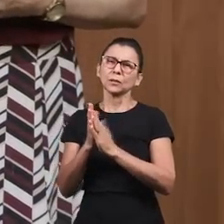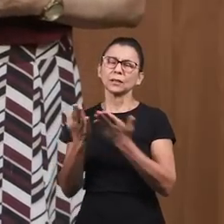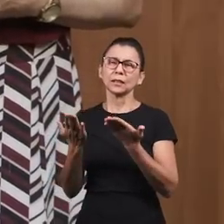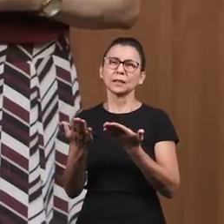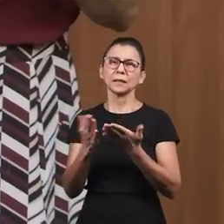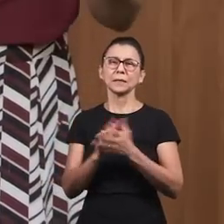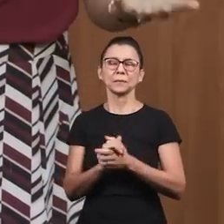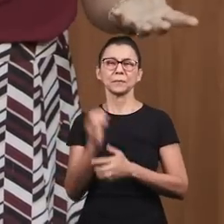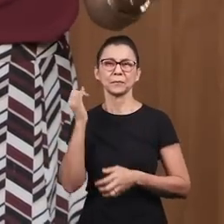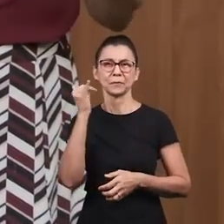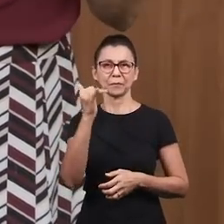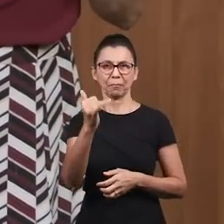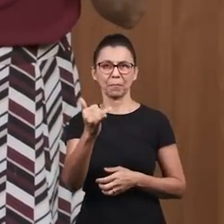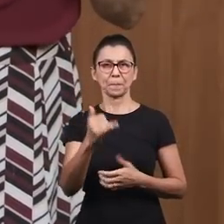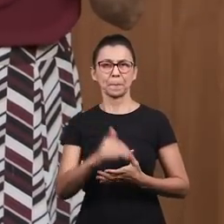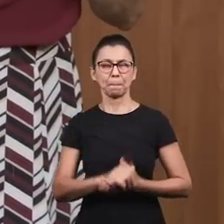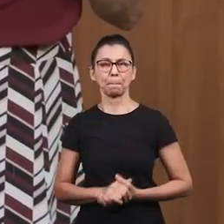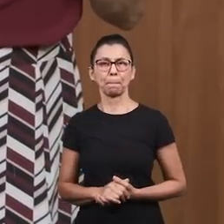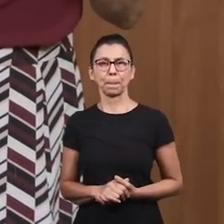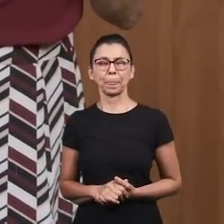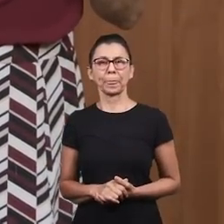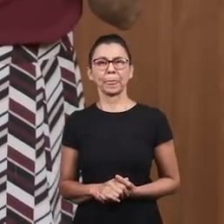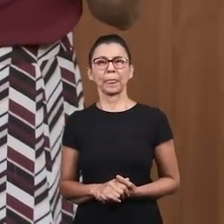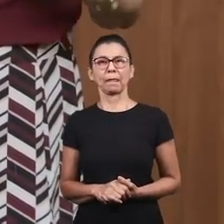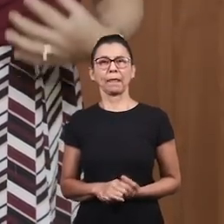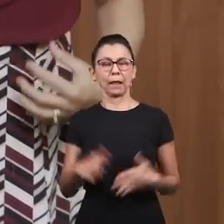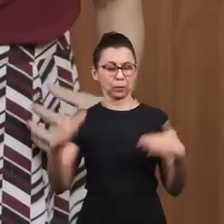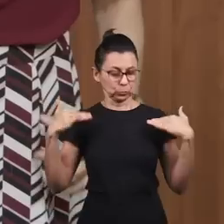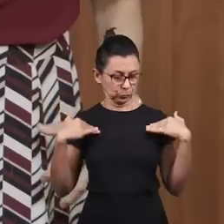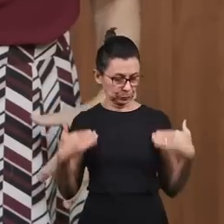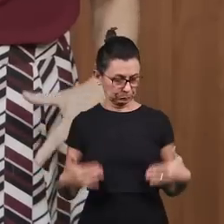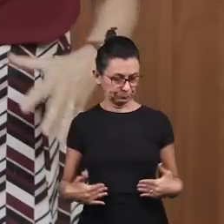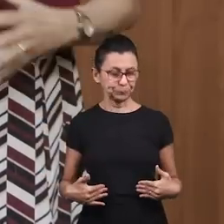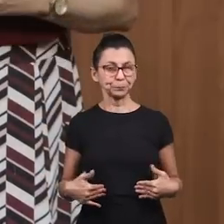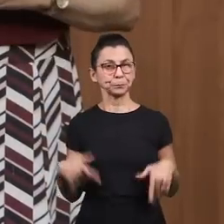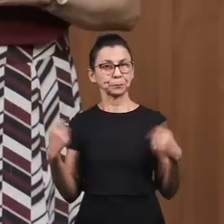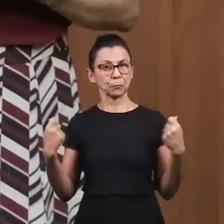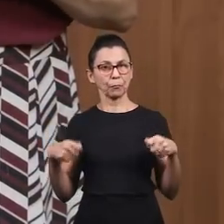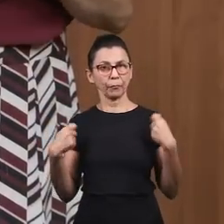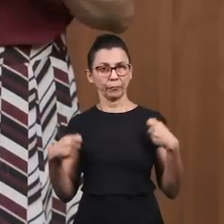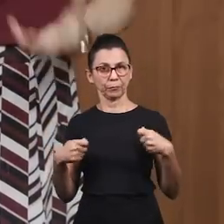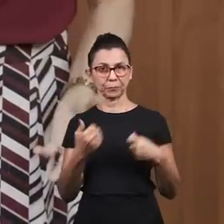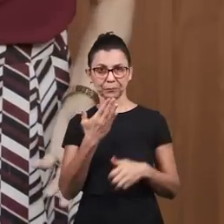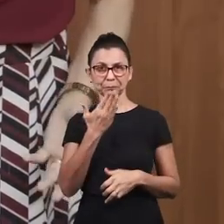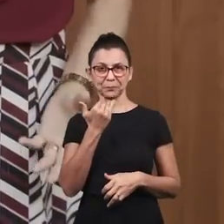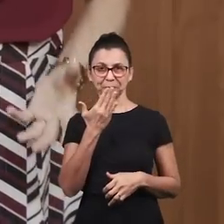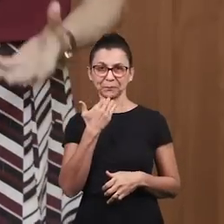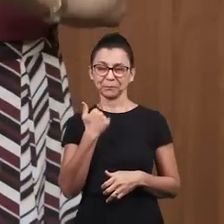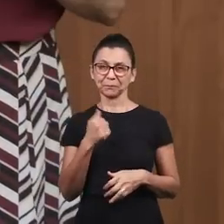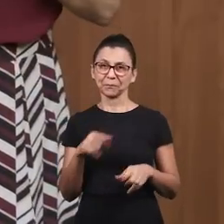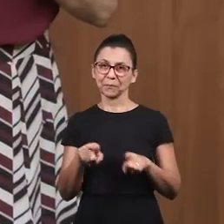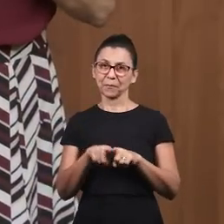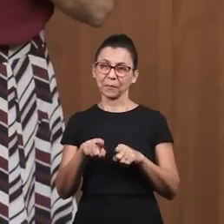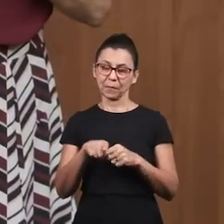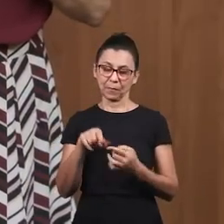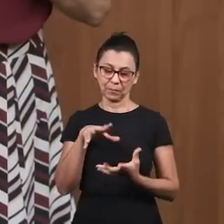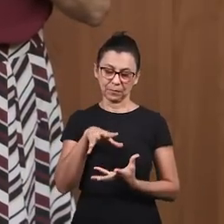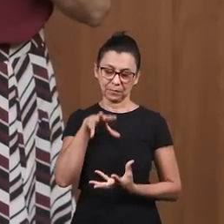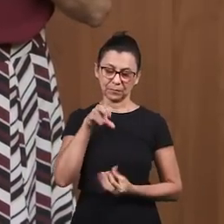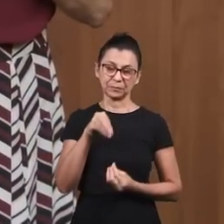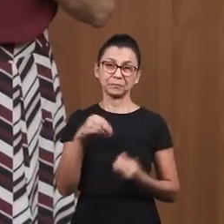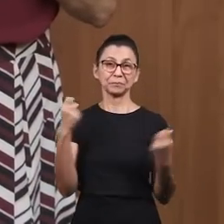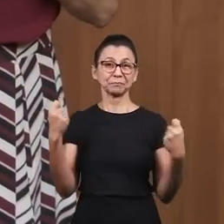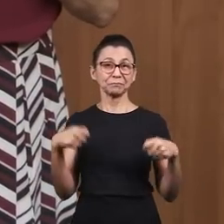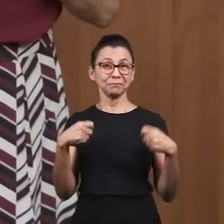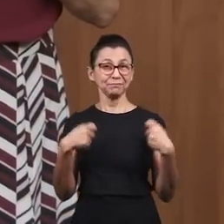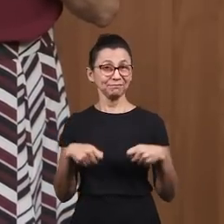Senhor. Eu não falei que o nosso corpo precisa de um alimento? A nossa alma